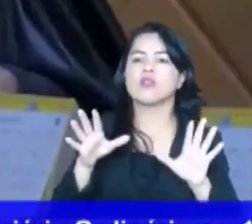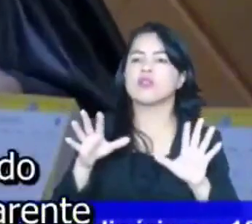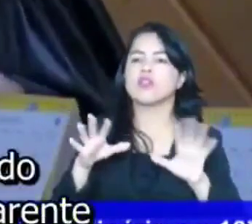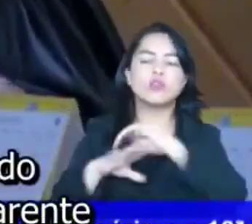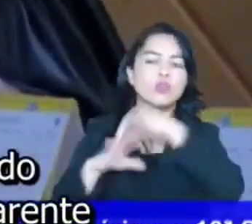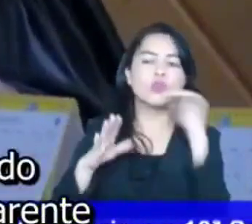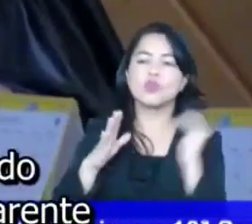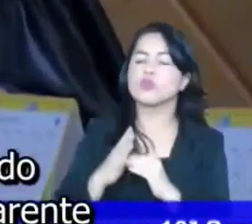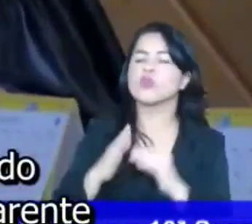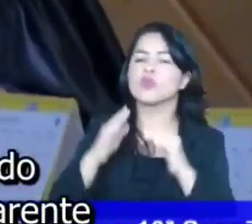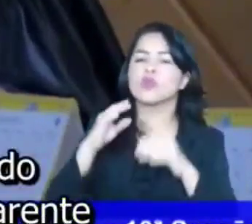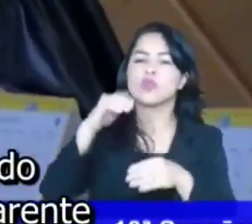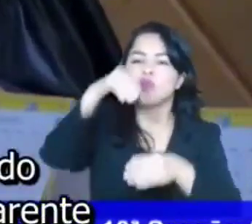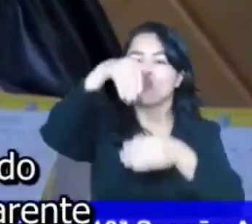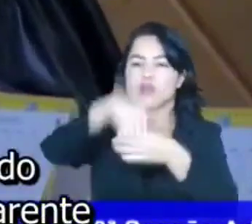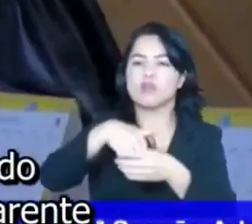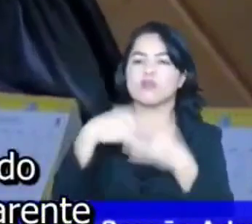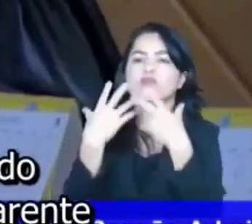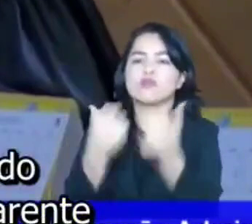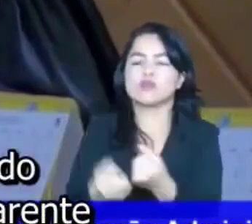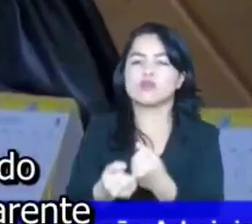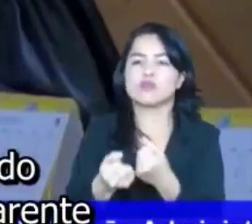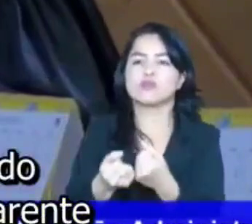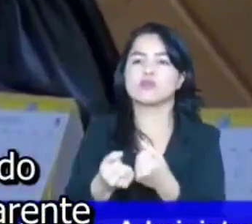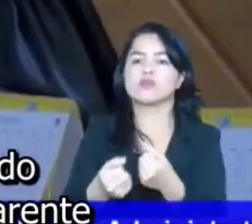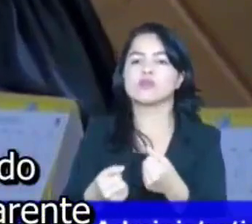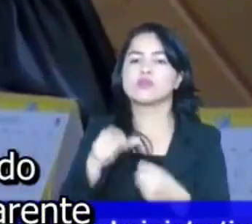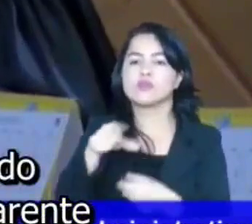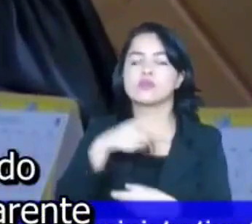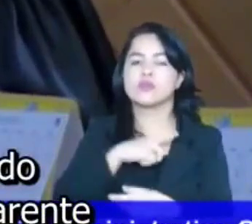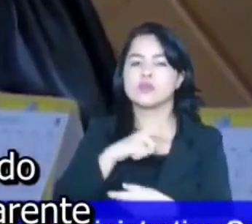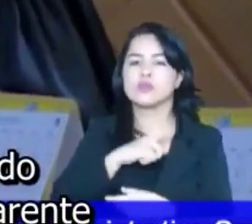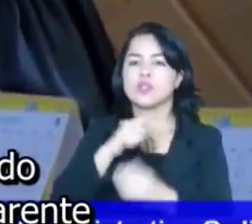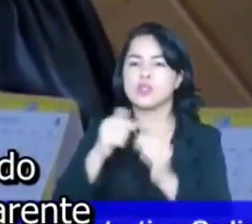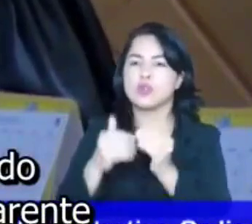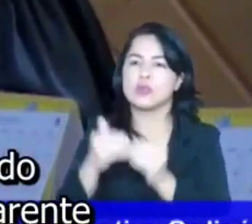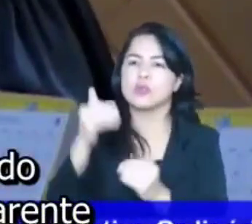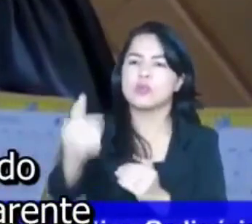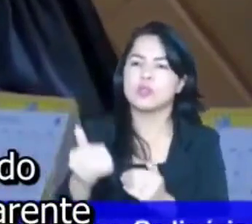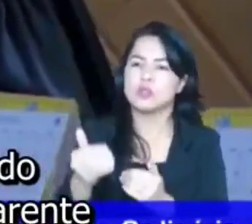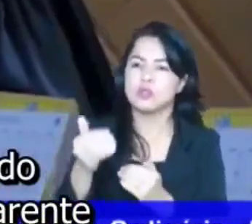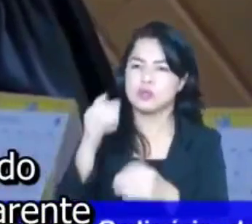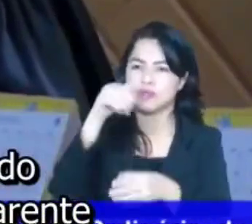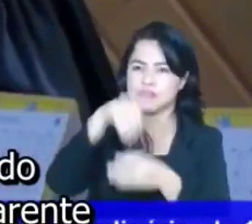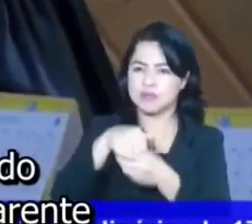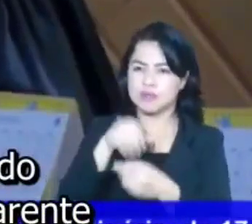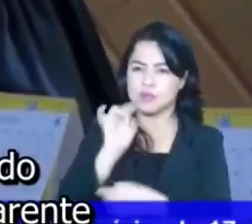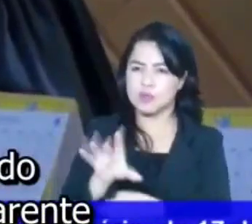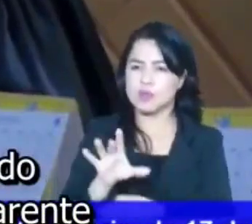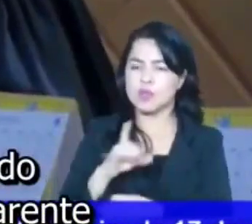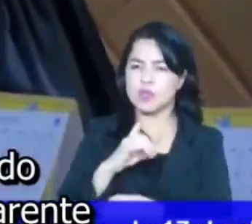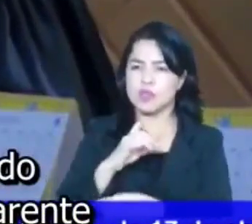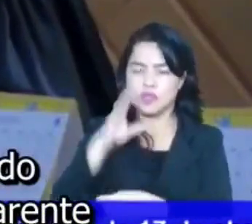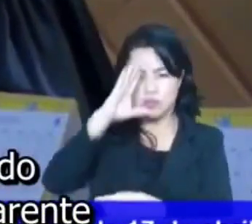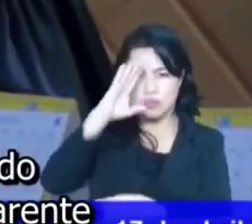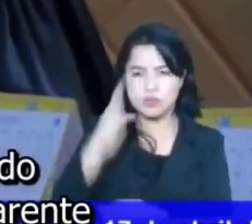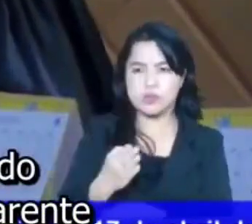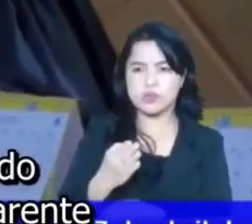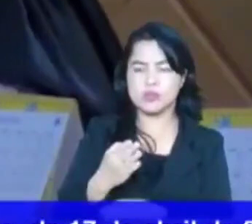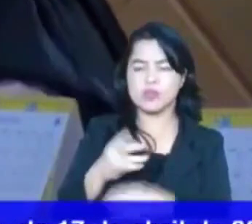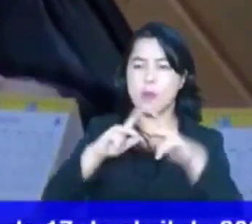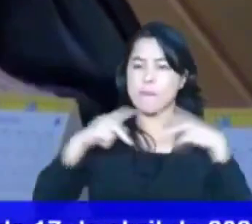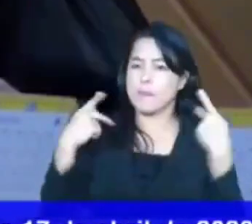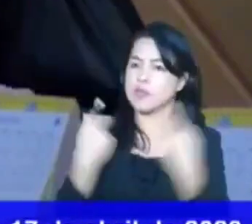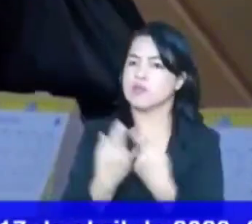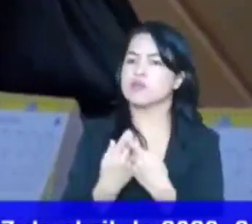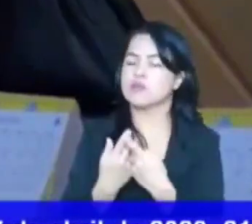votos, a ressalva de que a vedação subsiste após o período eleitoral apenas quando envolve diretamente o seu